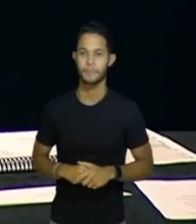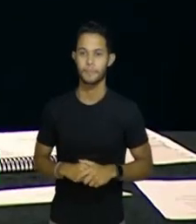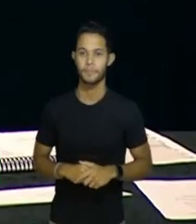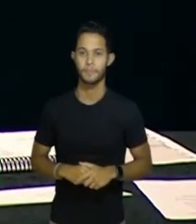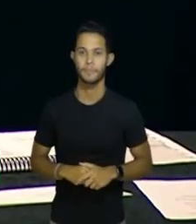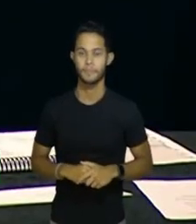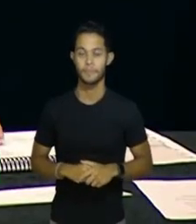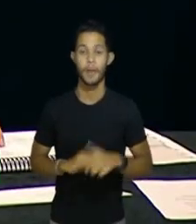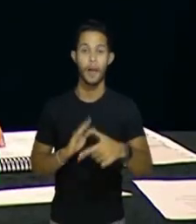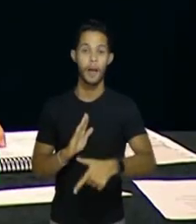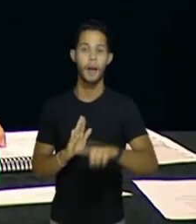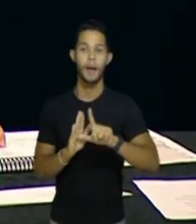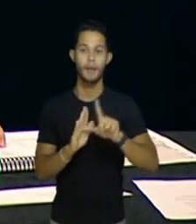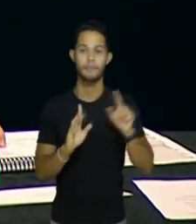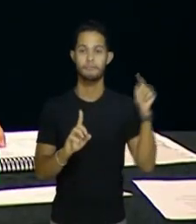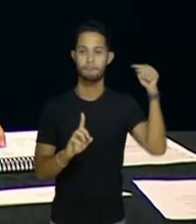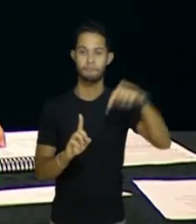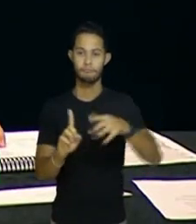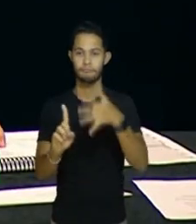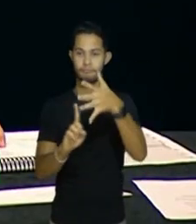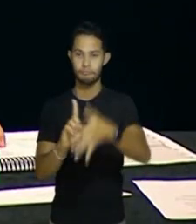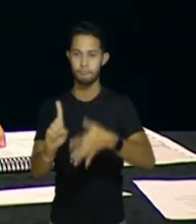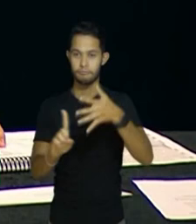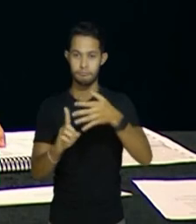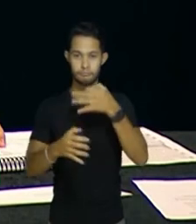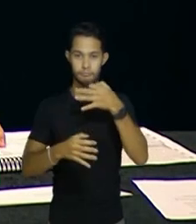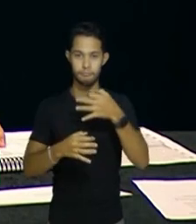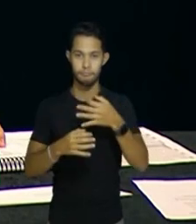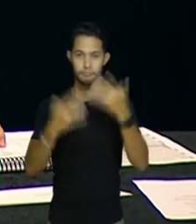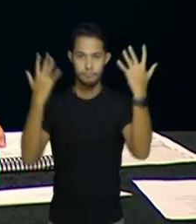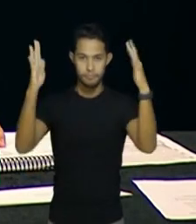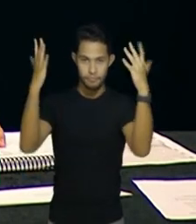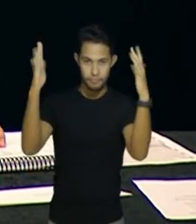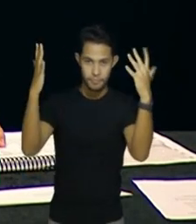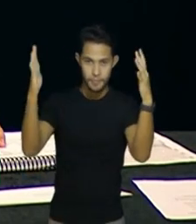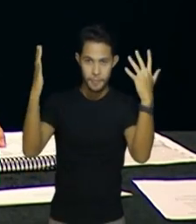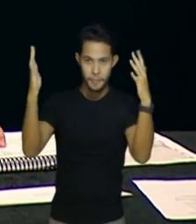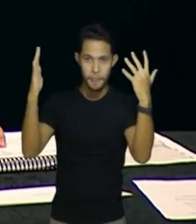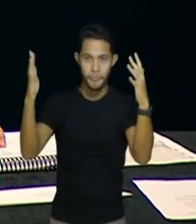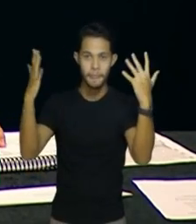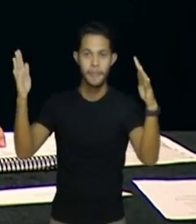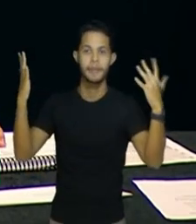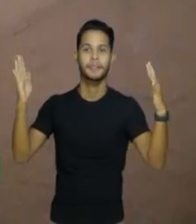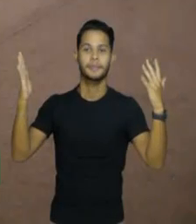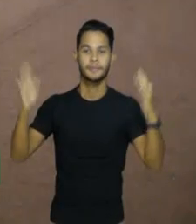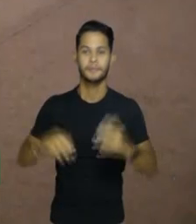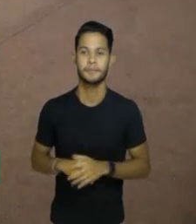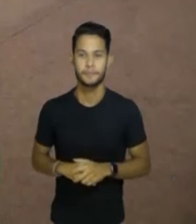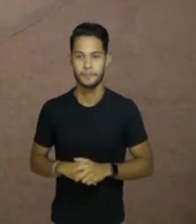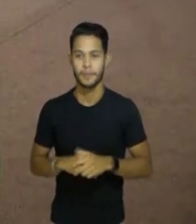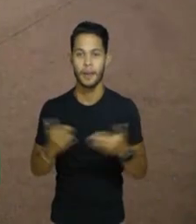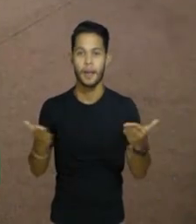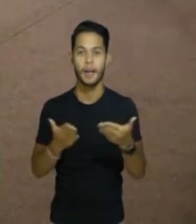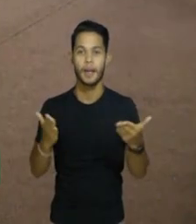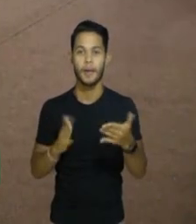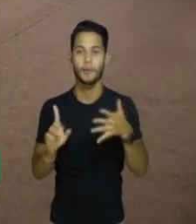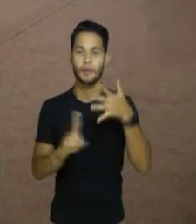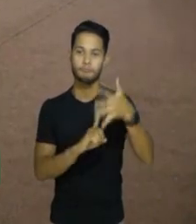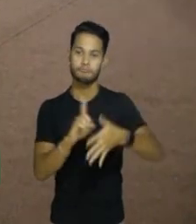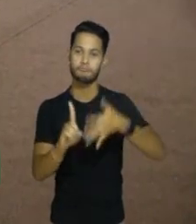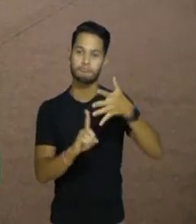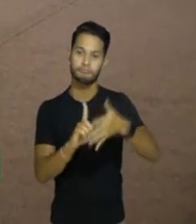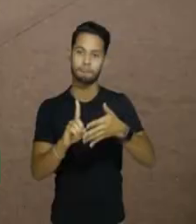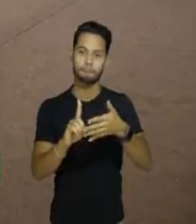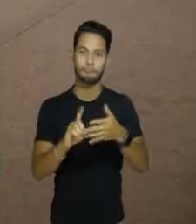Antes de passar a palavra aos nossos oradores inscritos para as falas na sessão de hoje, eu